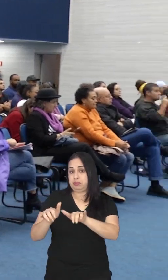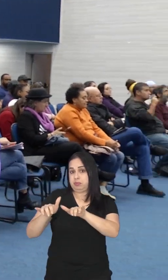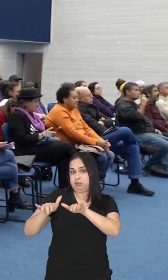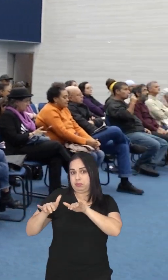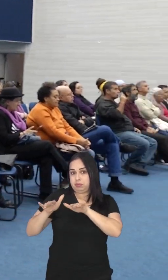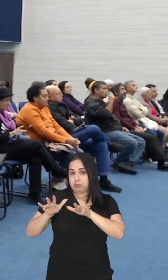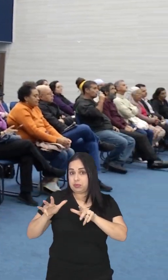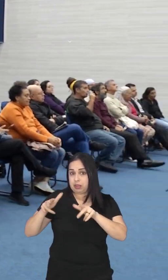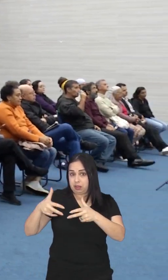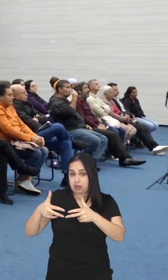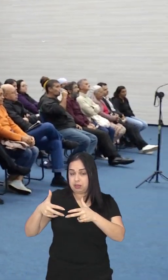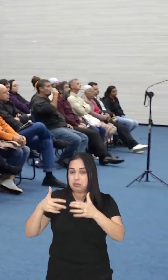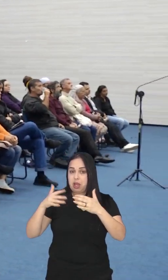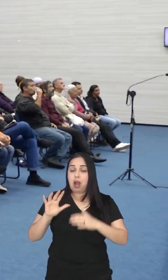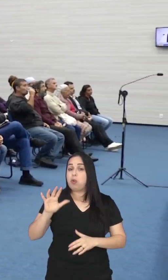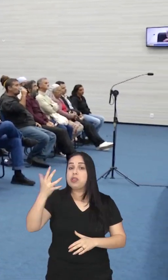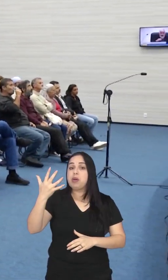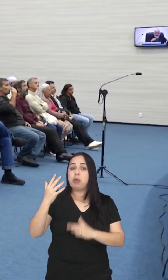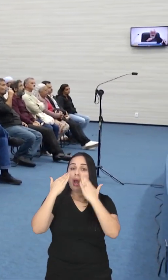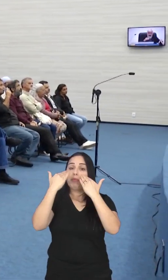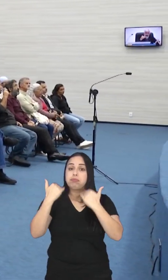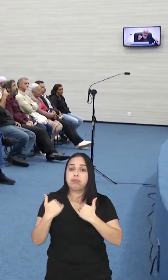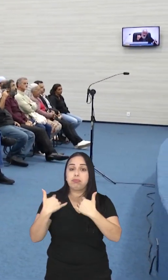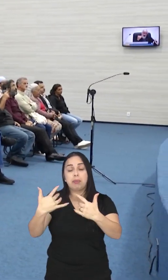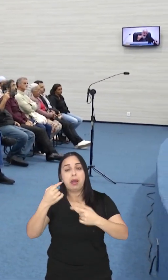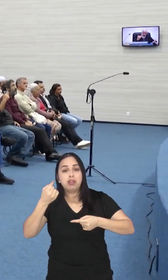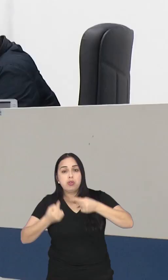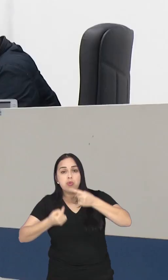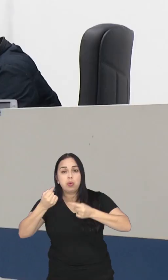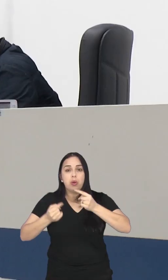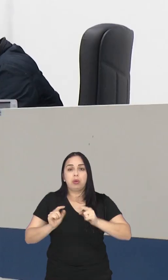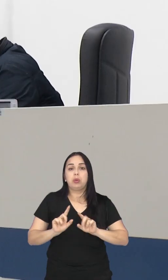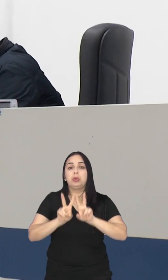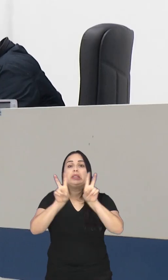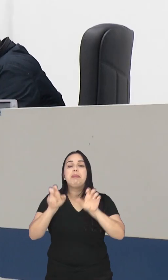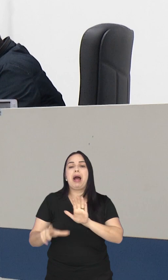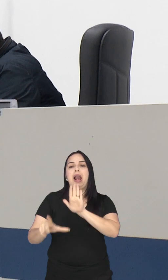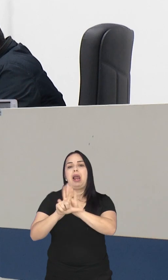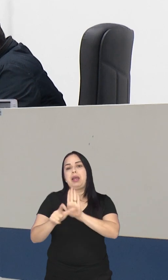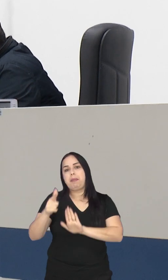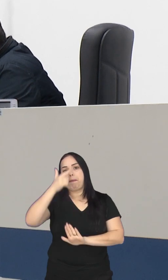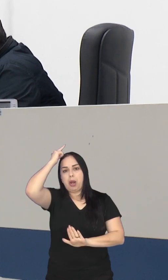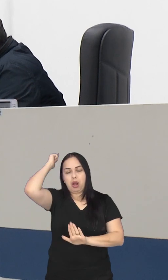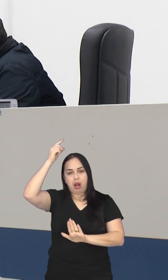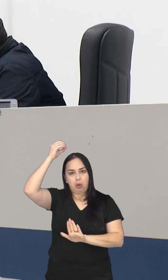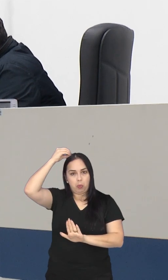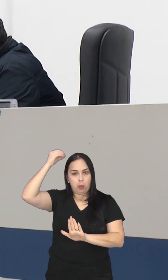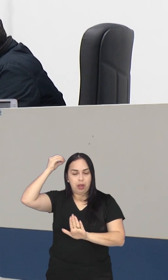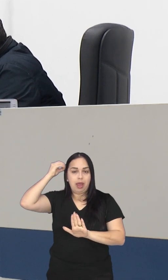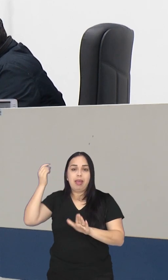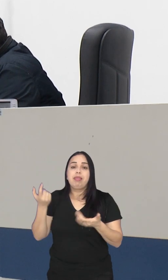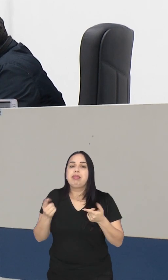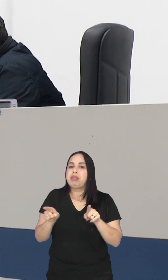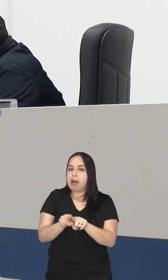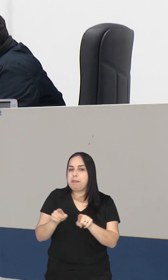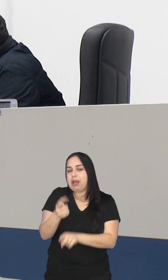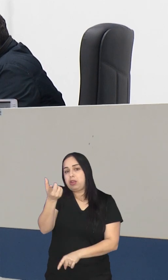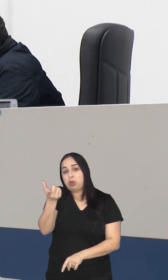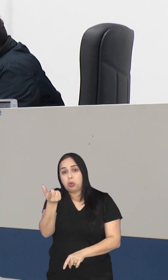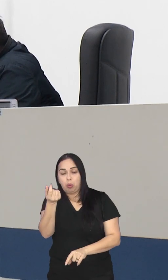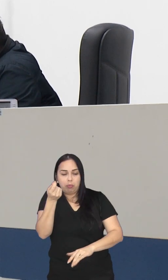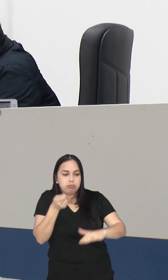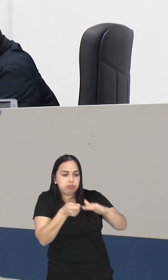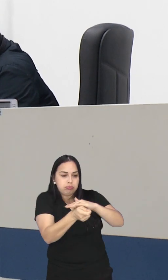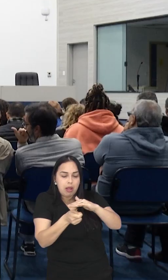o plenário da câmara recebeu uma audiência pública para a discussão sobre a Lei Paulo Gustavo e o emprego da verba